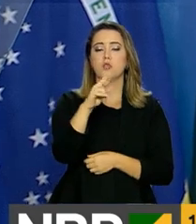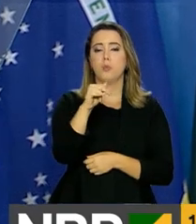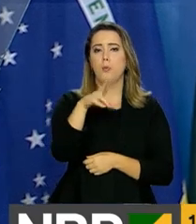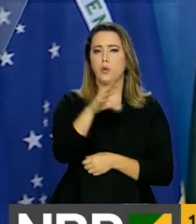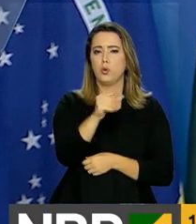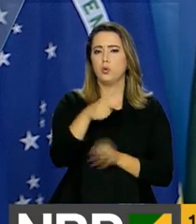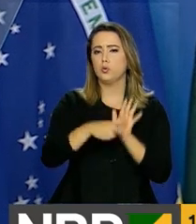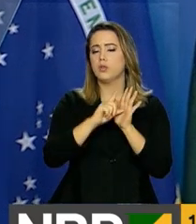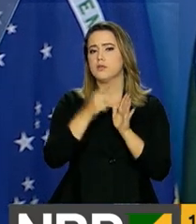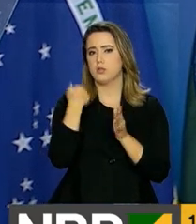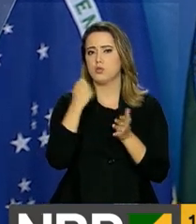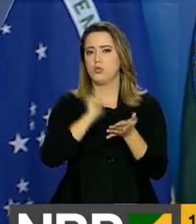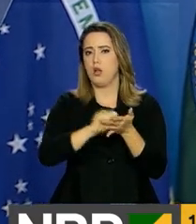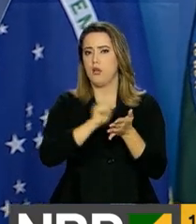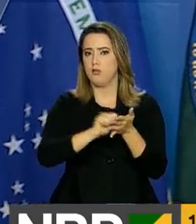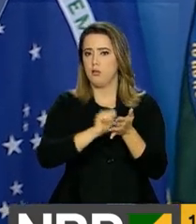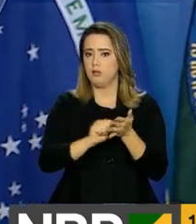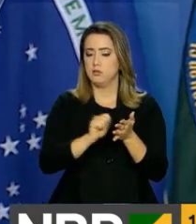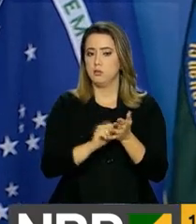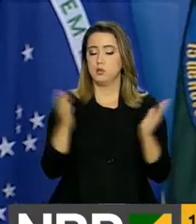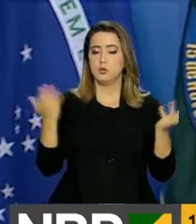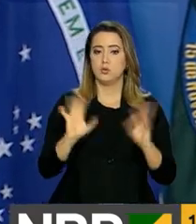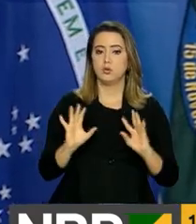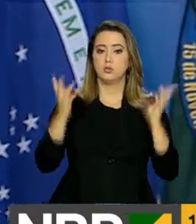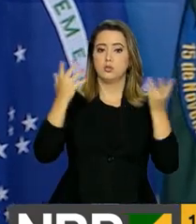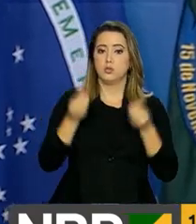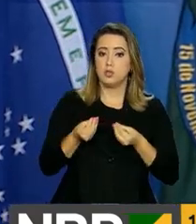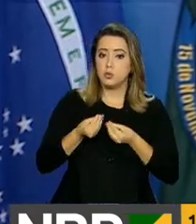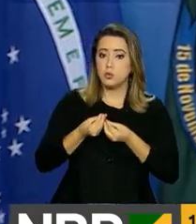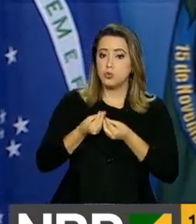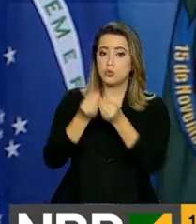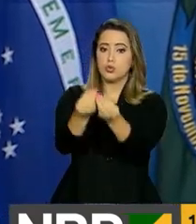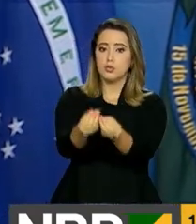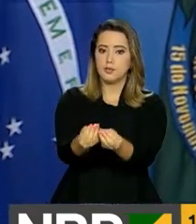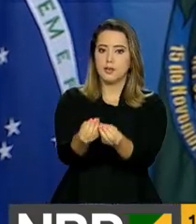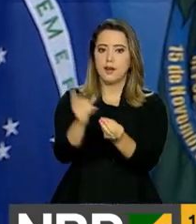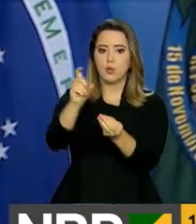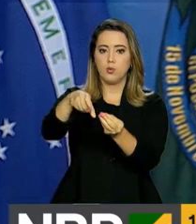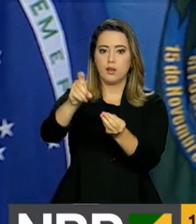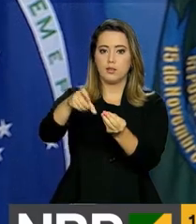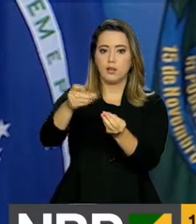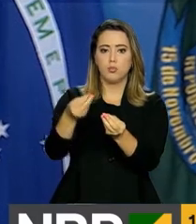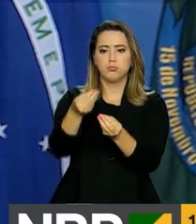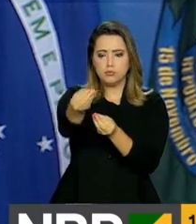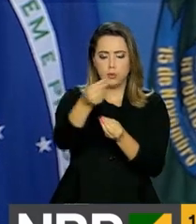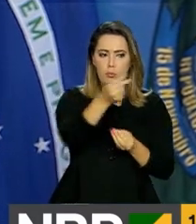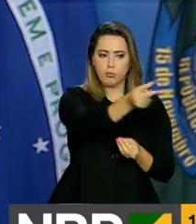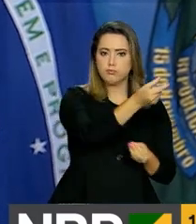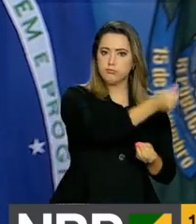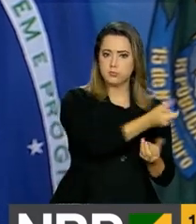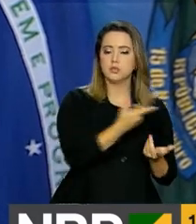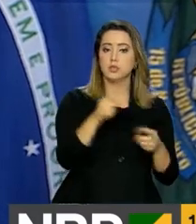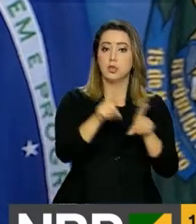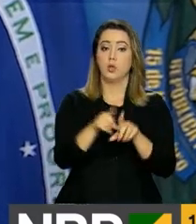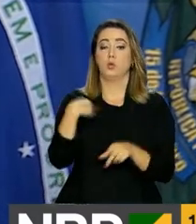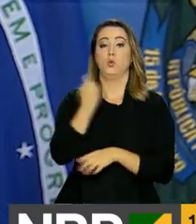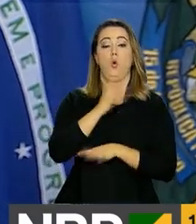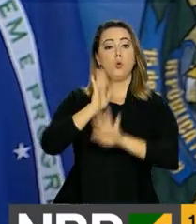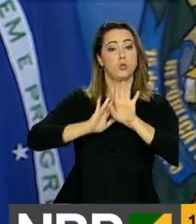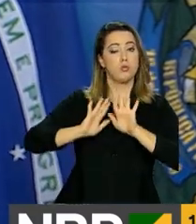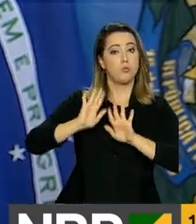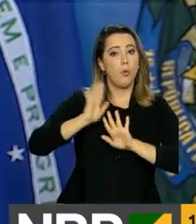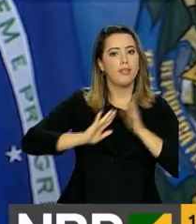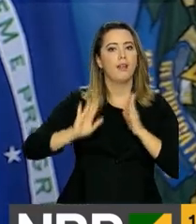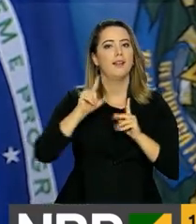assinamos alguns erros hoje a solenidade de entrega ou seja nós tivemos um cuidado extraordinário o bruno ok